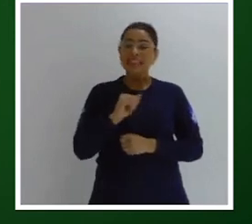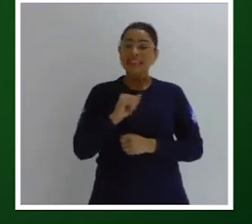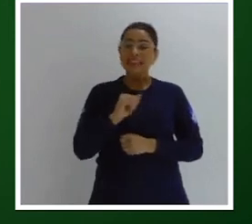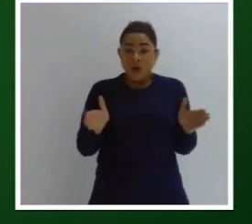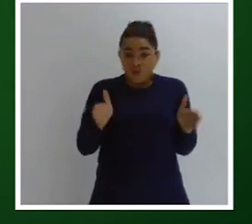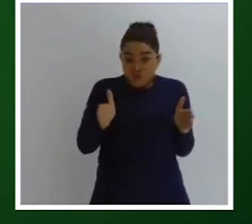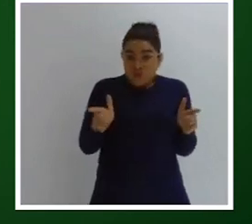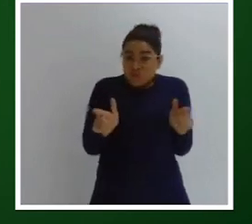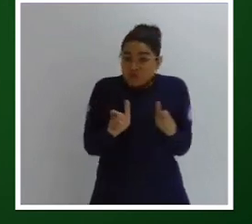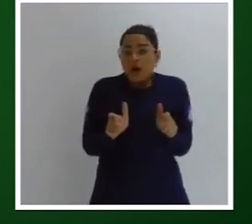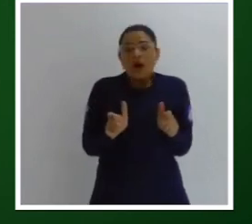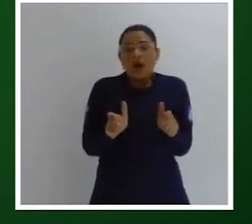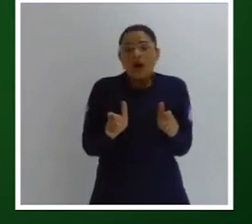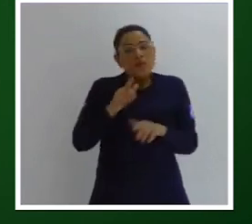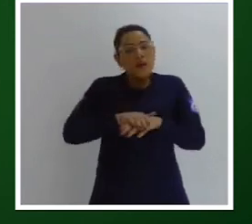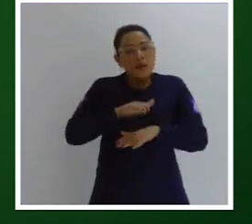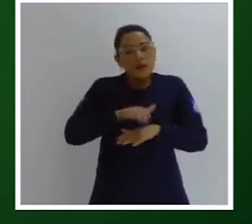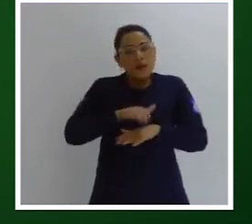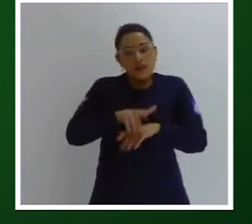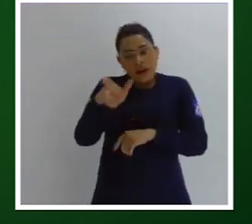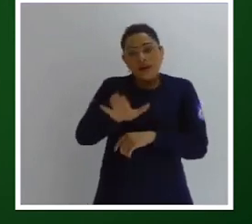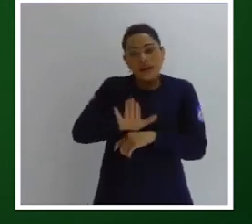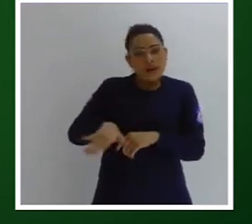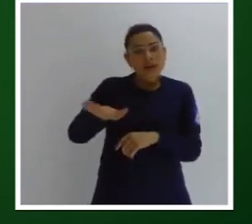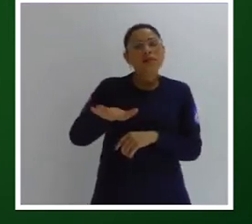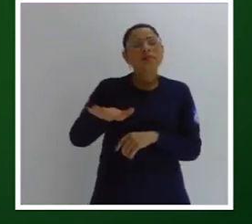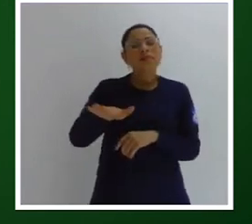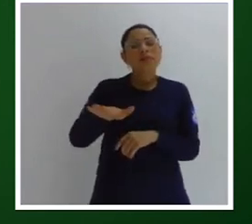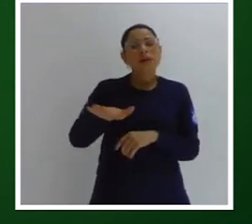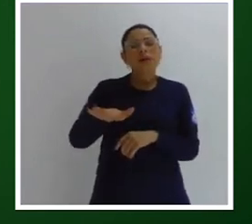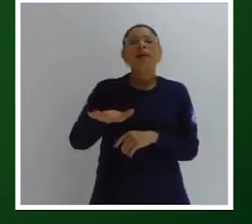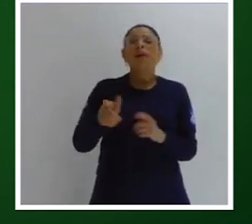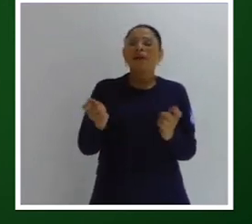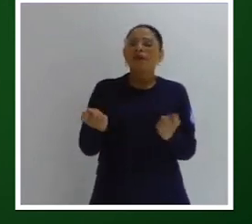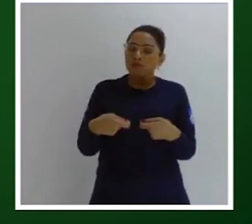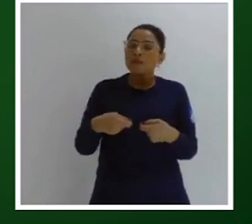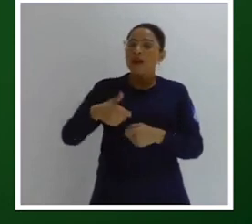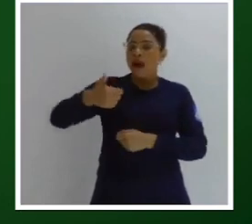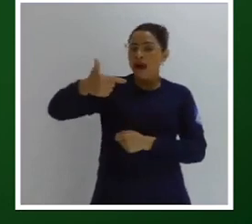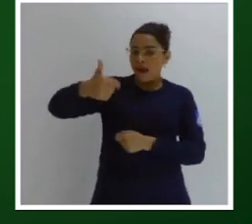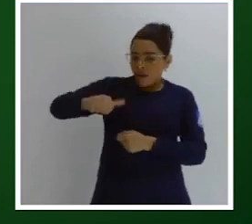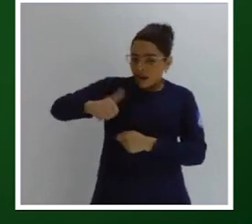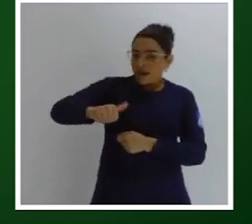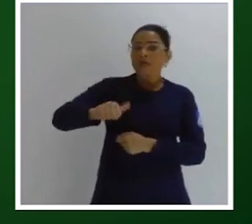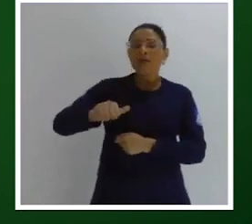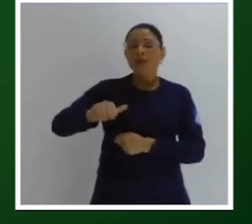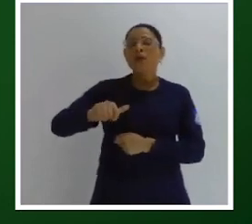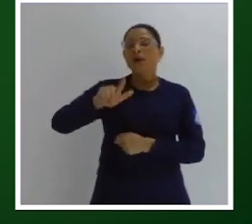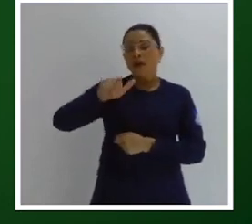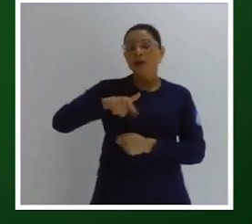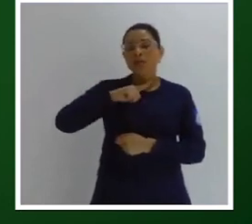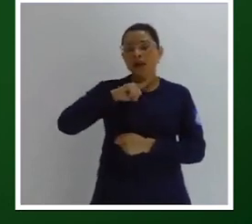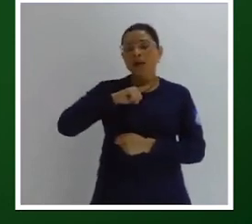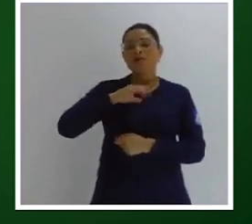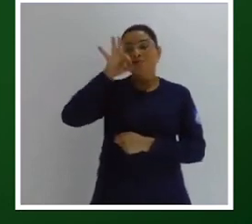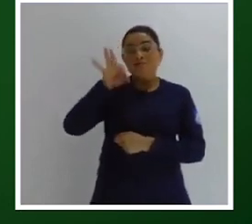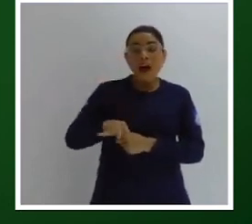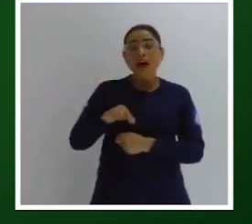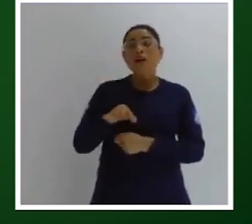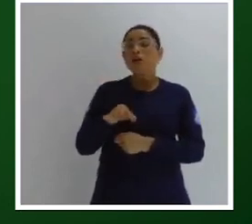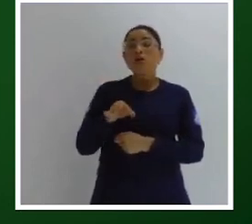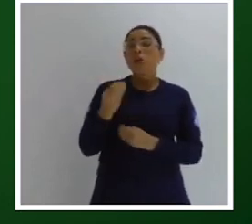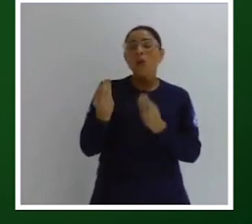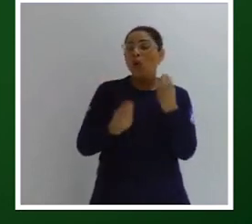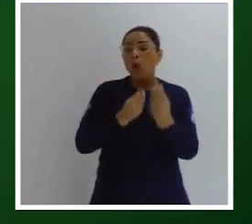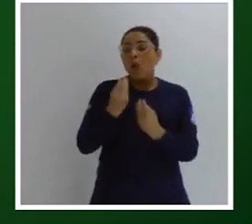fazer com que essa criança seja avaliada e tem um diagnóstico apropriado para a gente poder saber